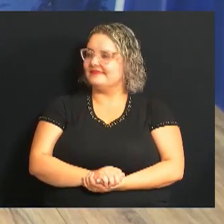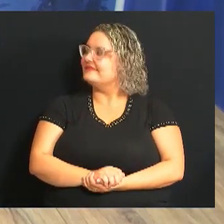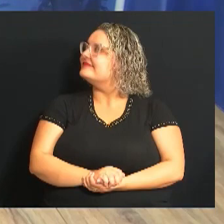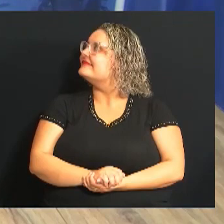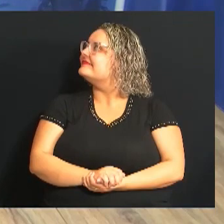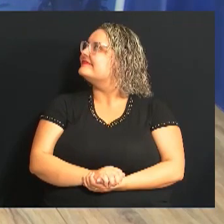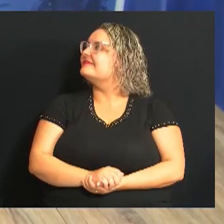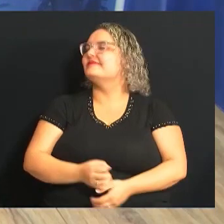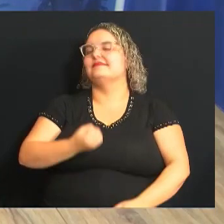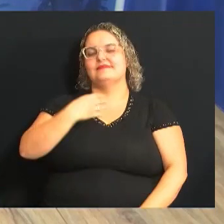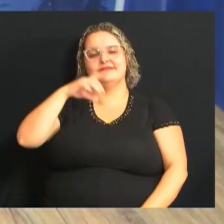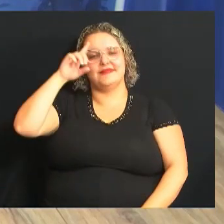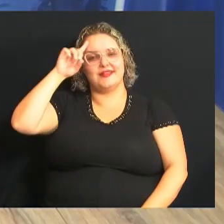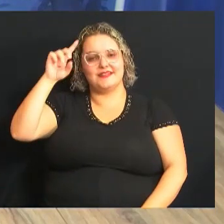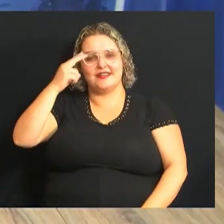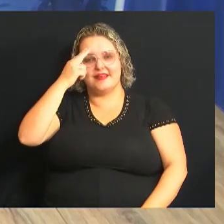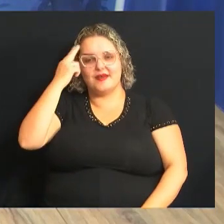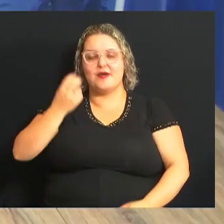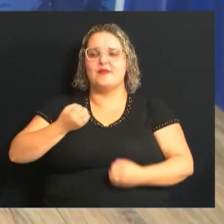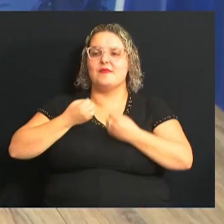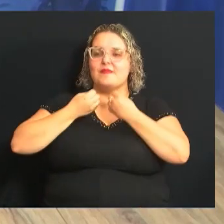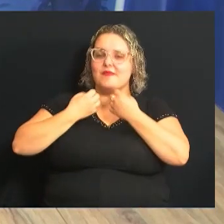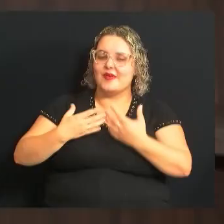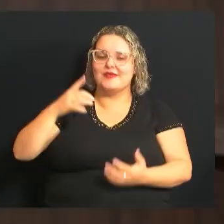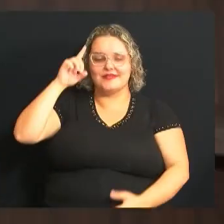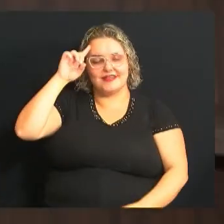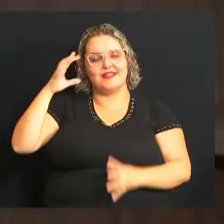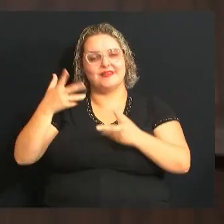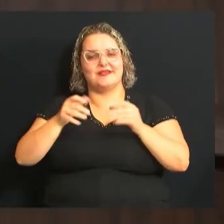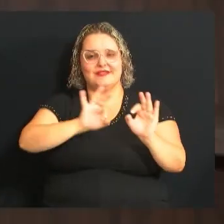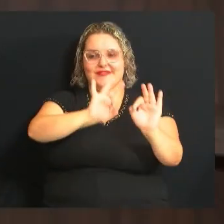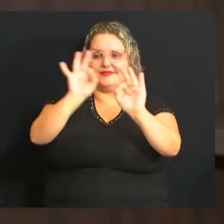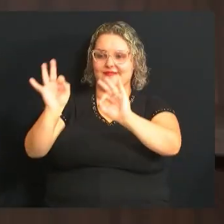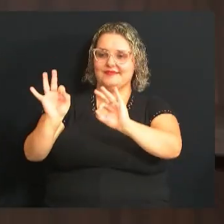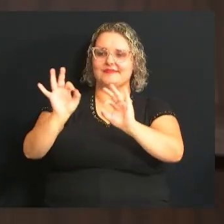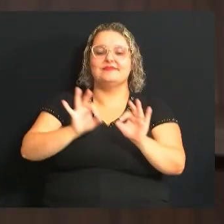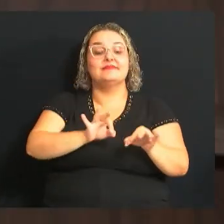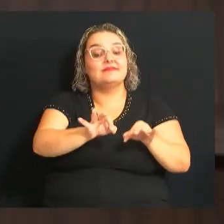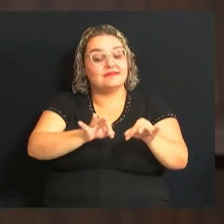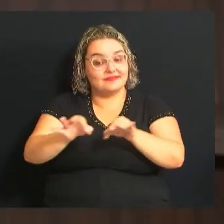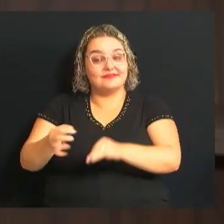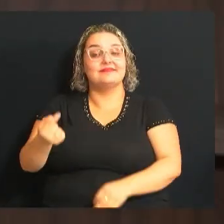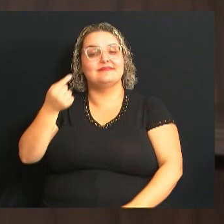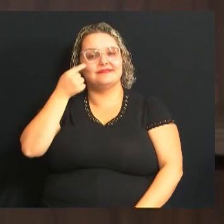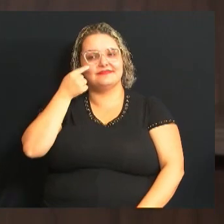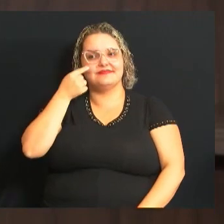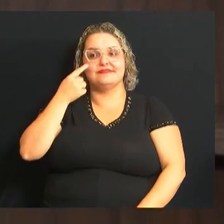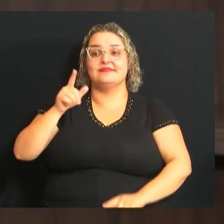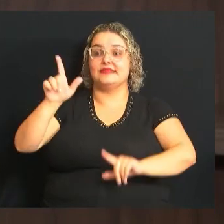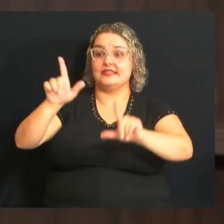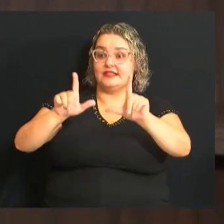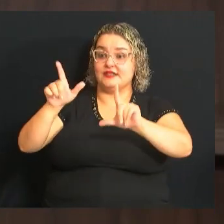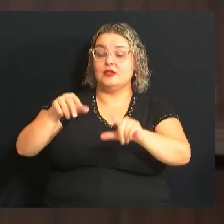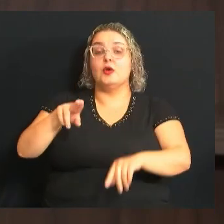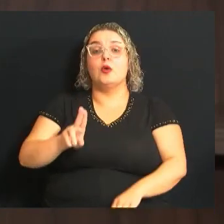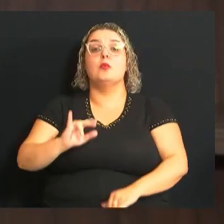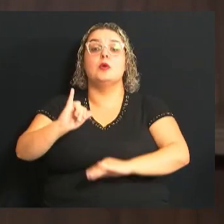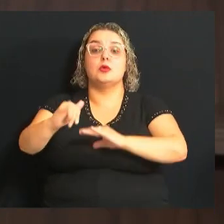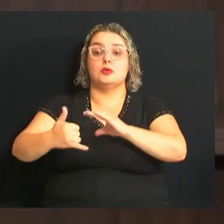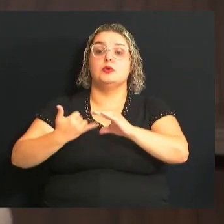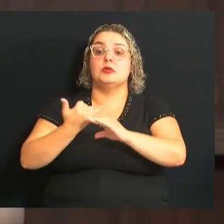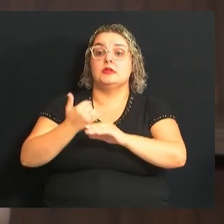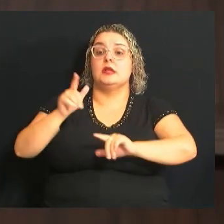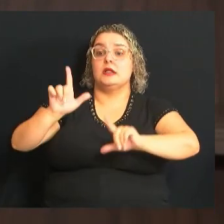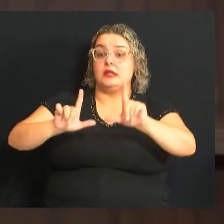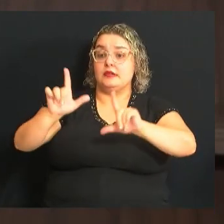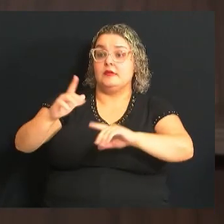Bom dia, Gabriel. Bom dia a todo mundo que está acompanhando a programação da TV Câmara Campinas, pela TV ou pelo YouTube aqui da TV